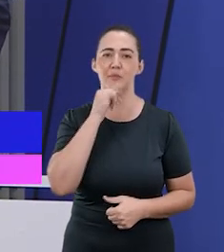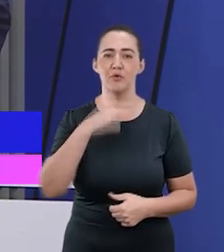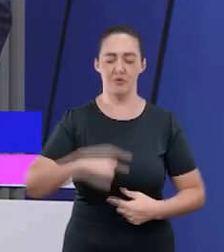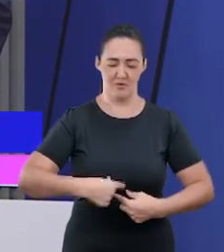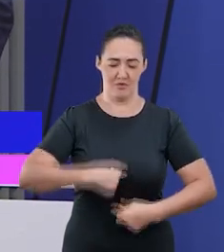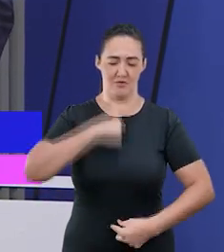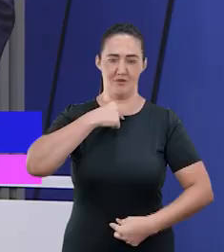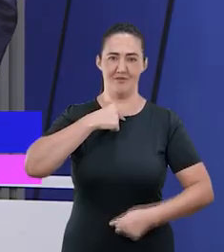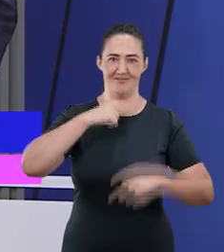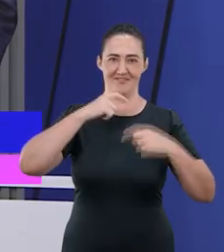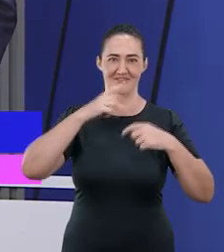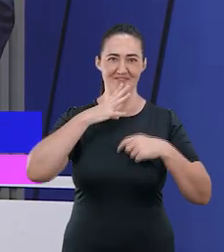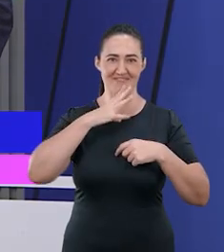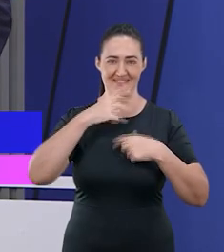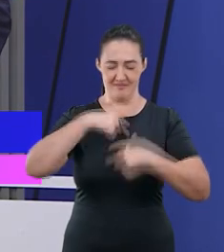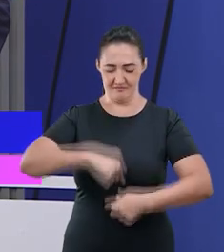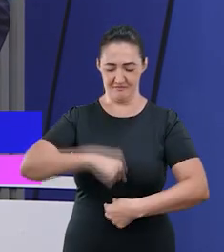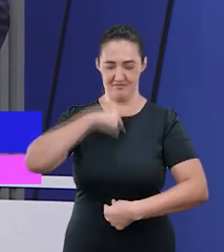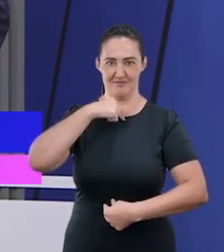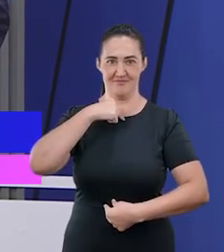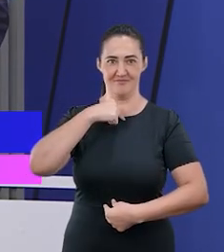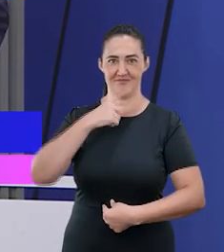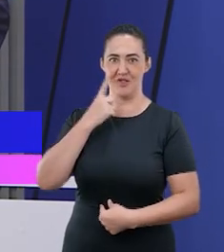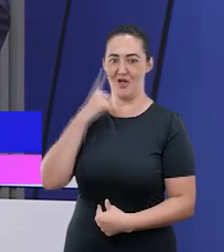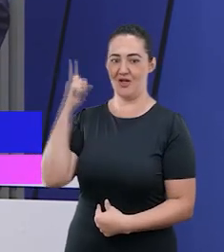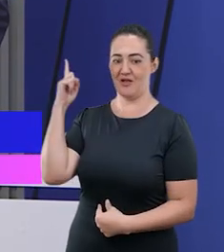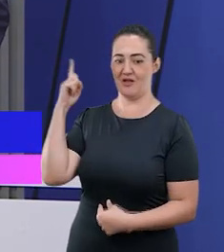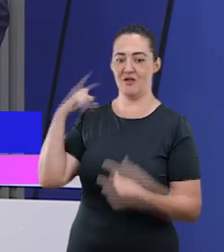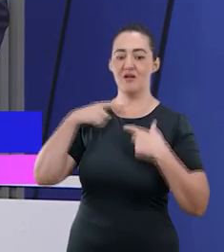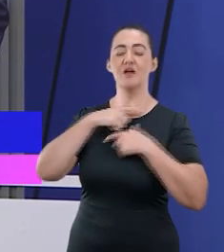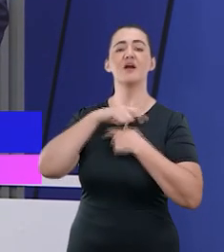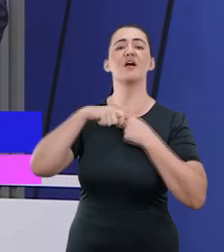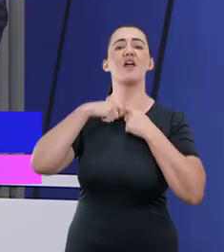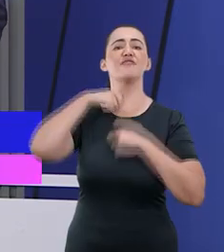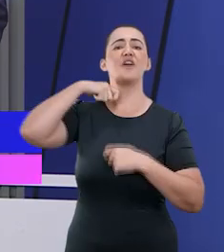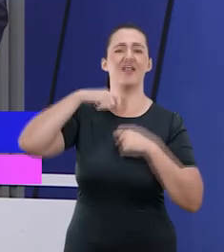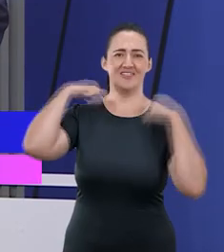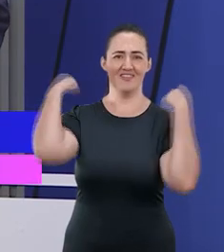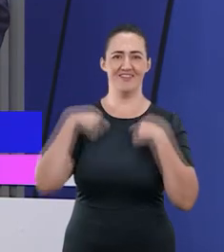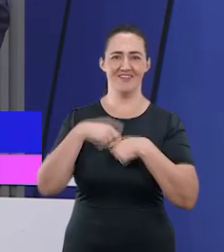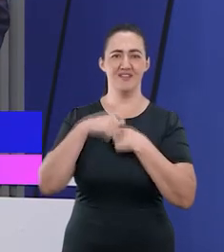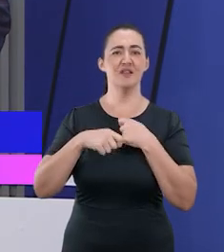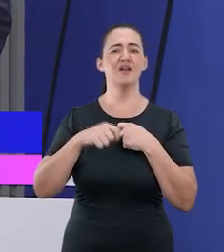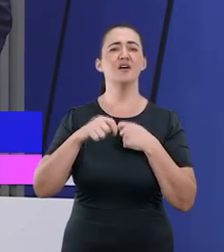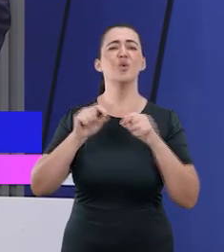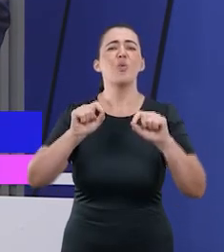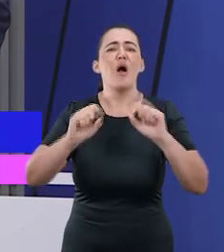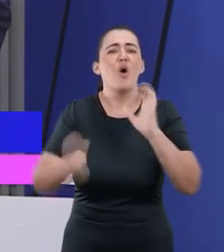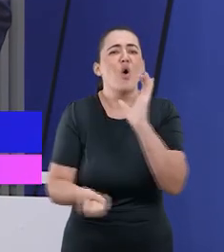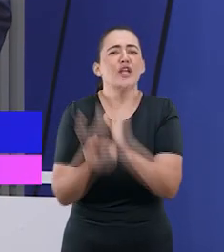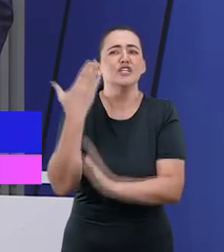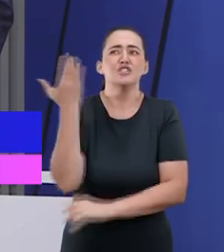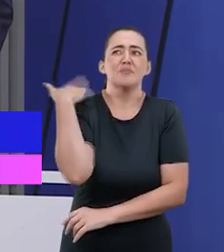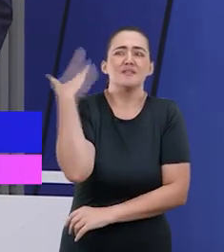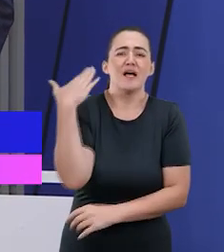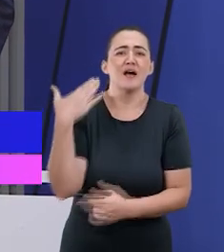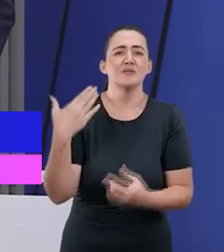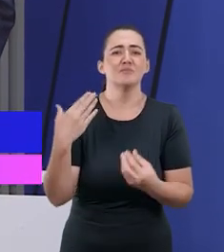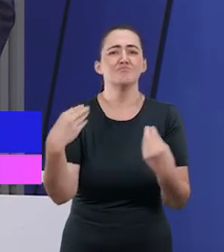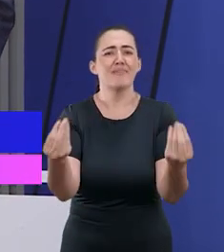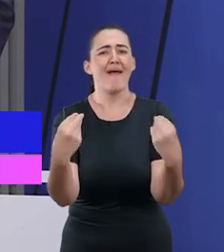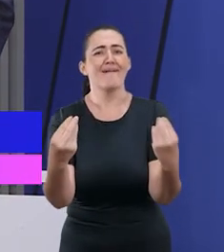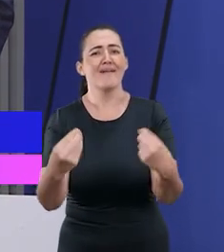usar gravata? Qual é a origem da gravata? O que significa usar uma gravata? Bom, como você